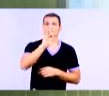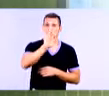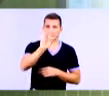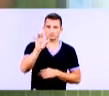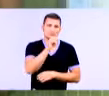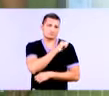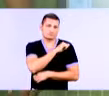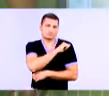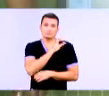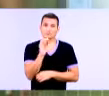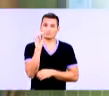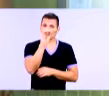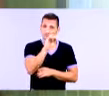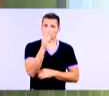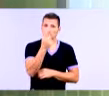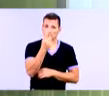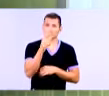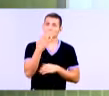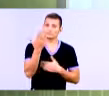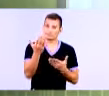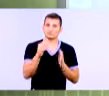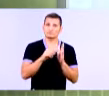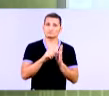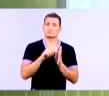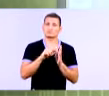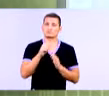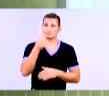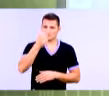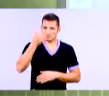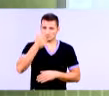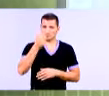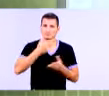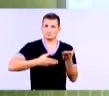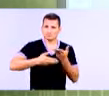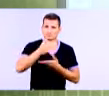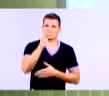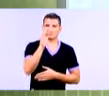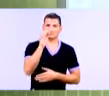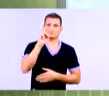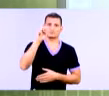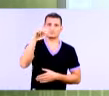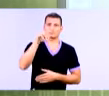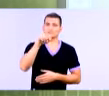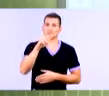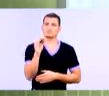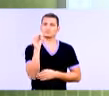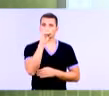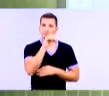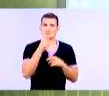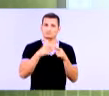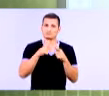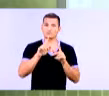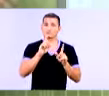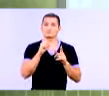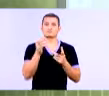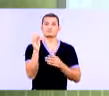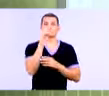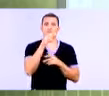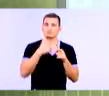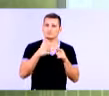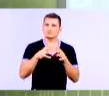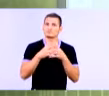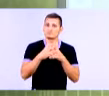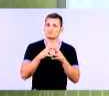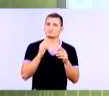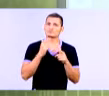um. Então, a primeira interação no fórum que você vai ser essa postagem desse problema. É até bom você não postar um problema muito complexo, senão você vai prejudicar o